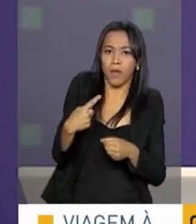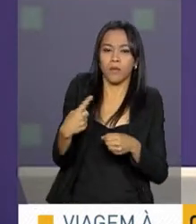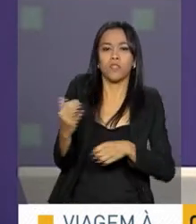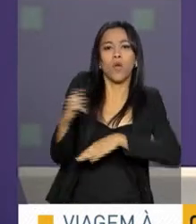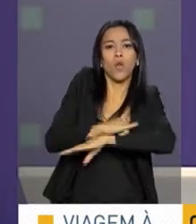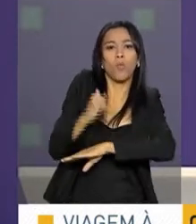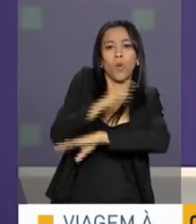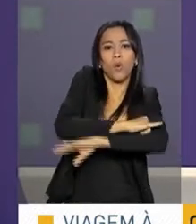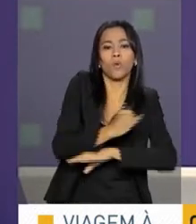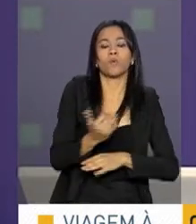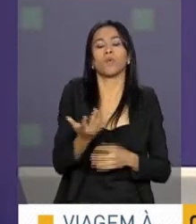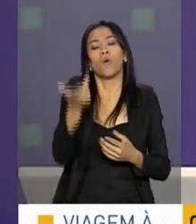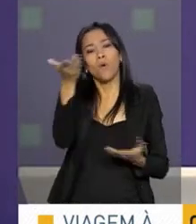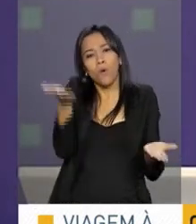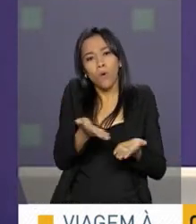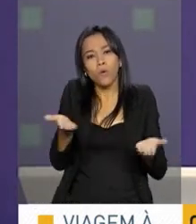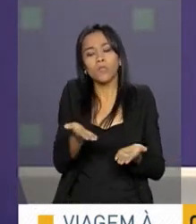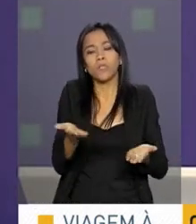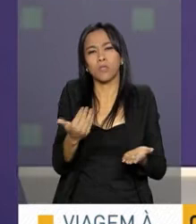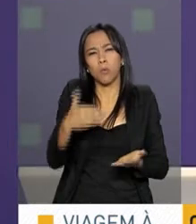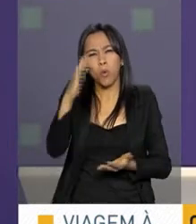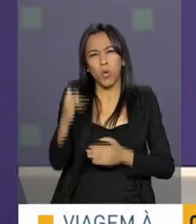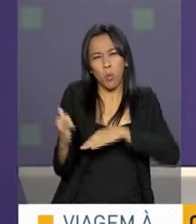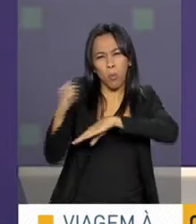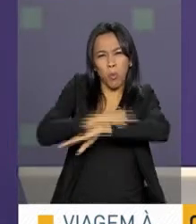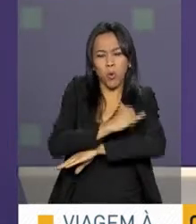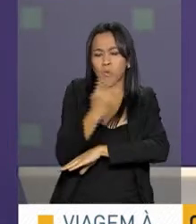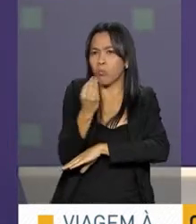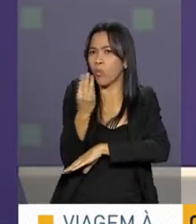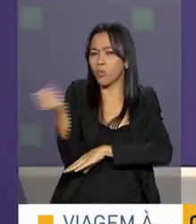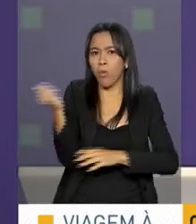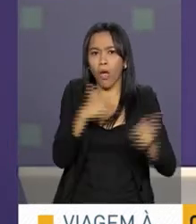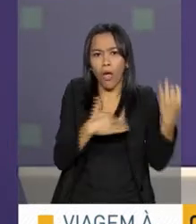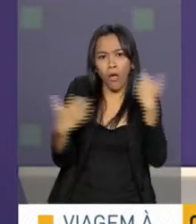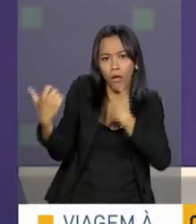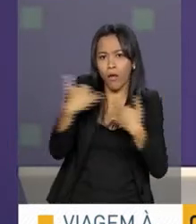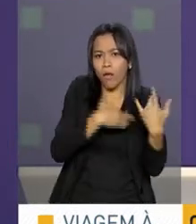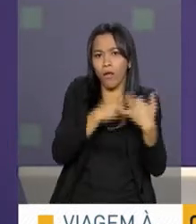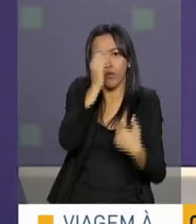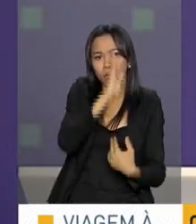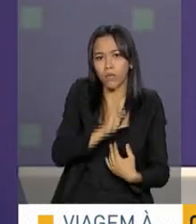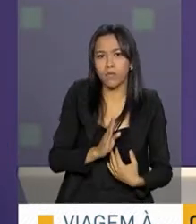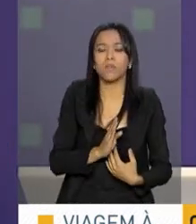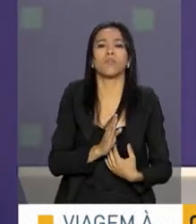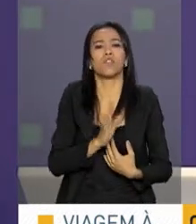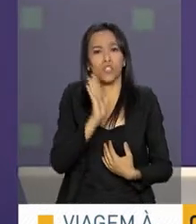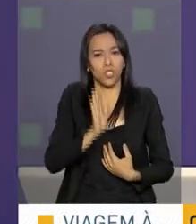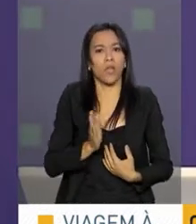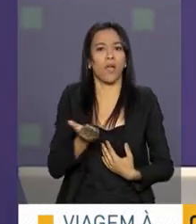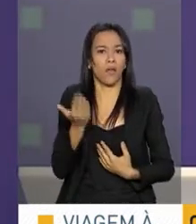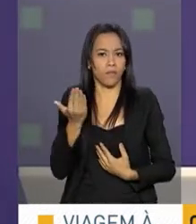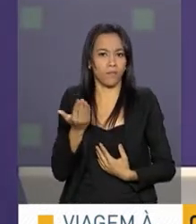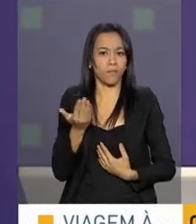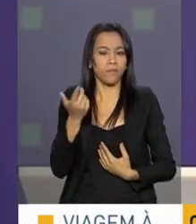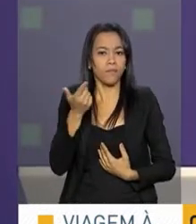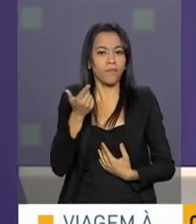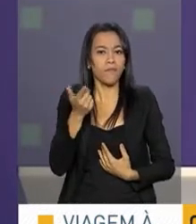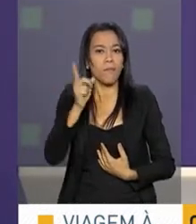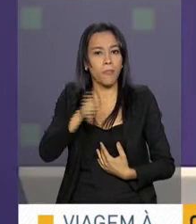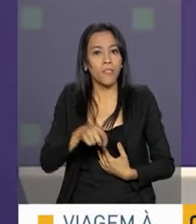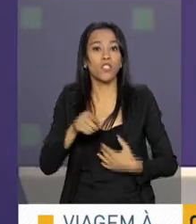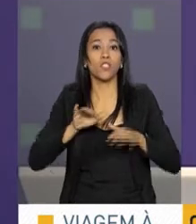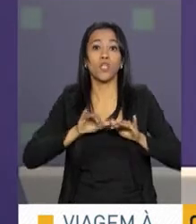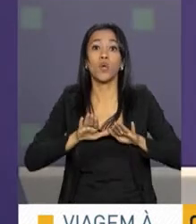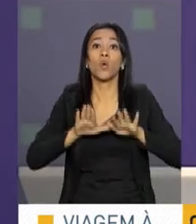Hoje, o aeroporto com maior demanda de passageiros no Brasil, né, fora aqueles que já foram concessionados, que é o aeroporto de